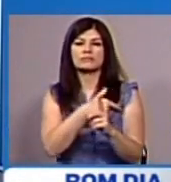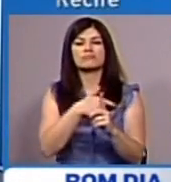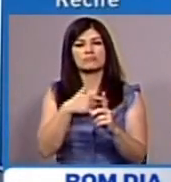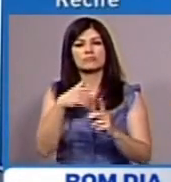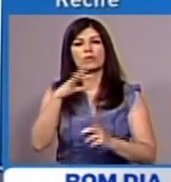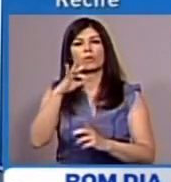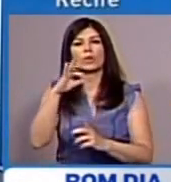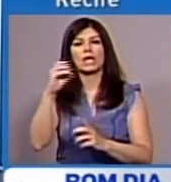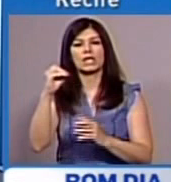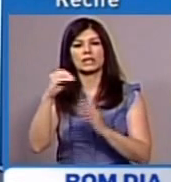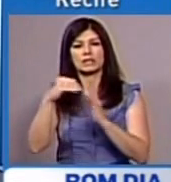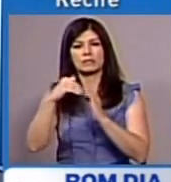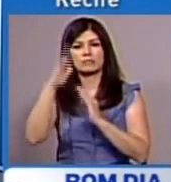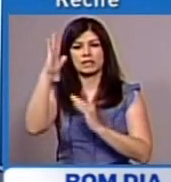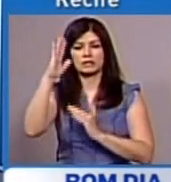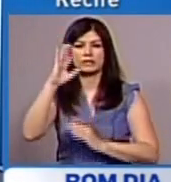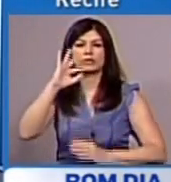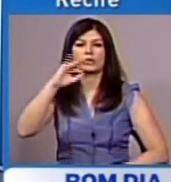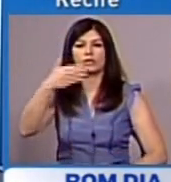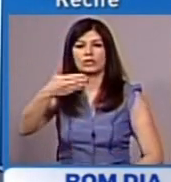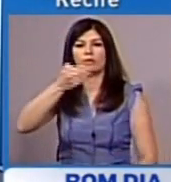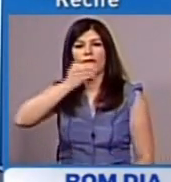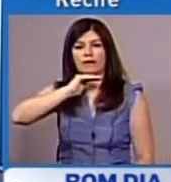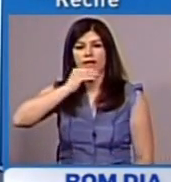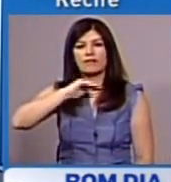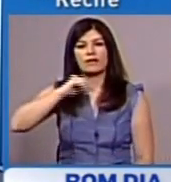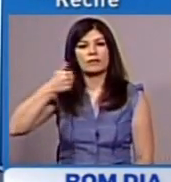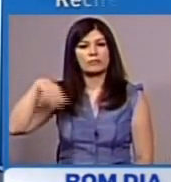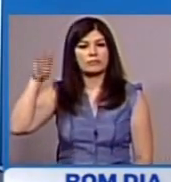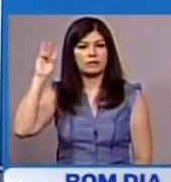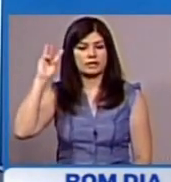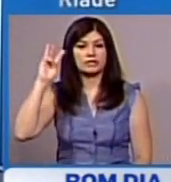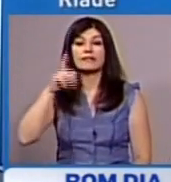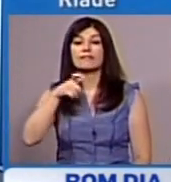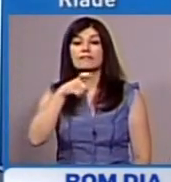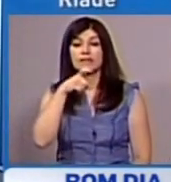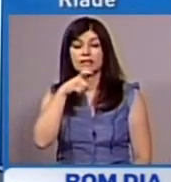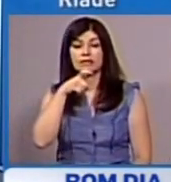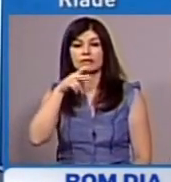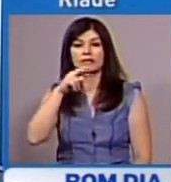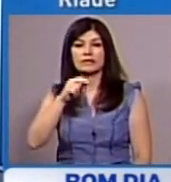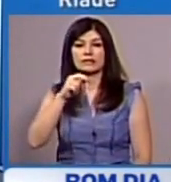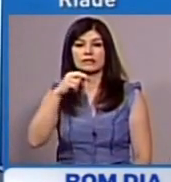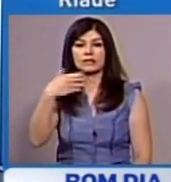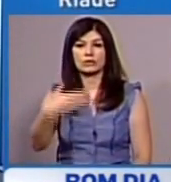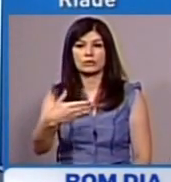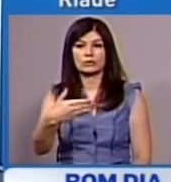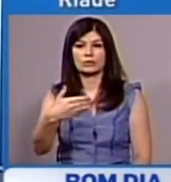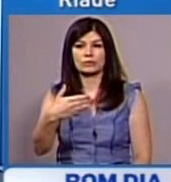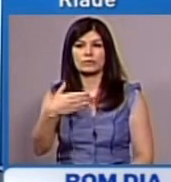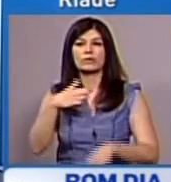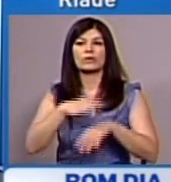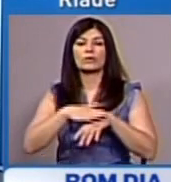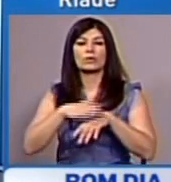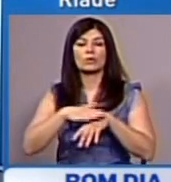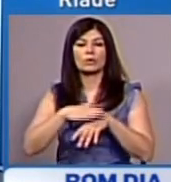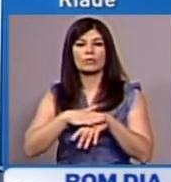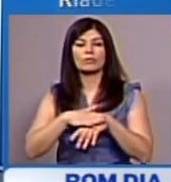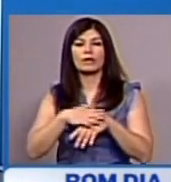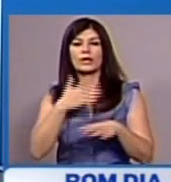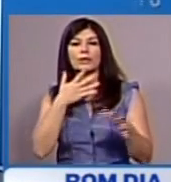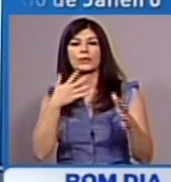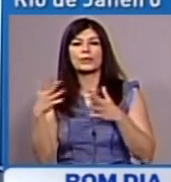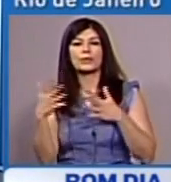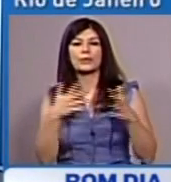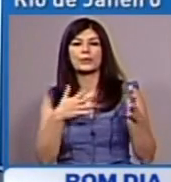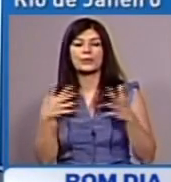superiores a 40 graus, 41 em Évora e em Beja, Faro com 31 graus devido à influência da brisa marítima